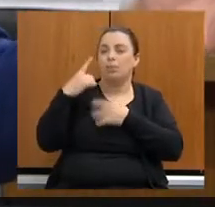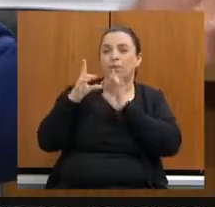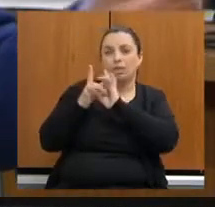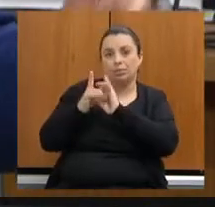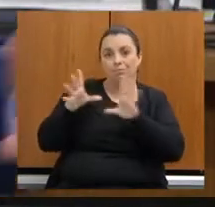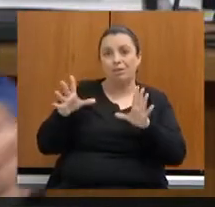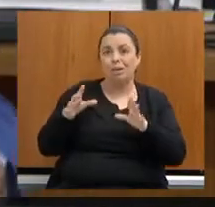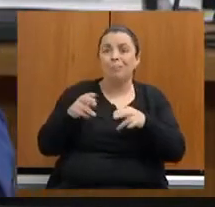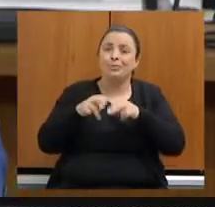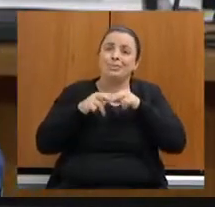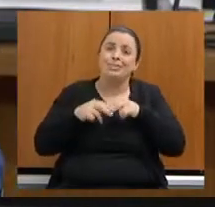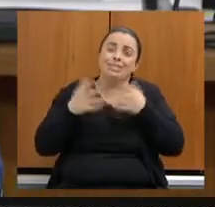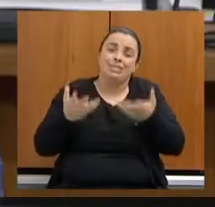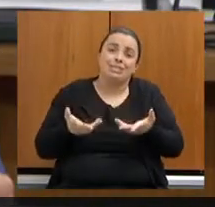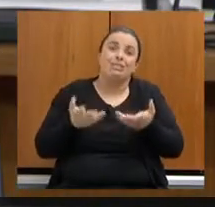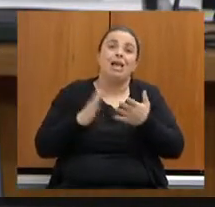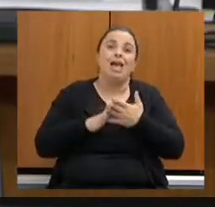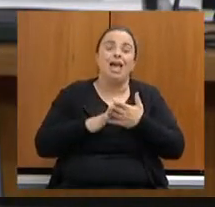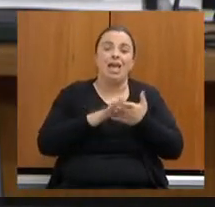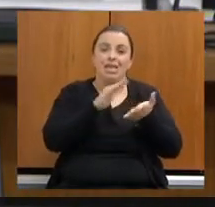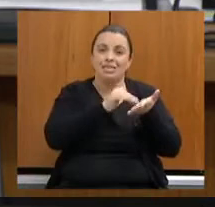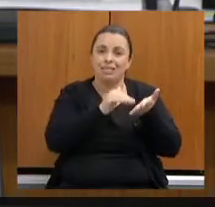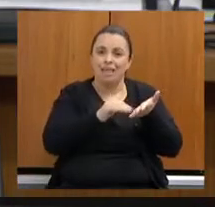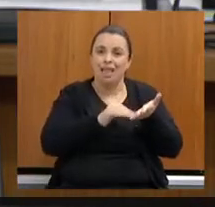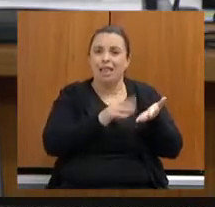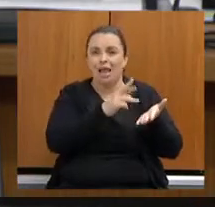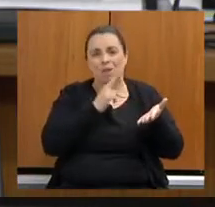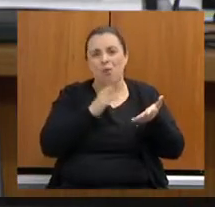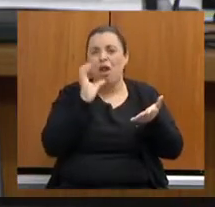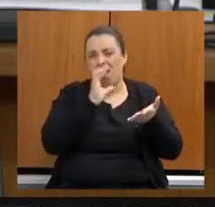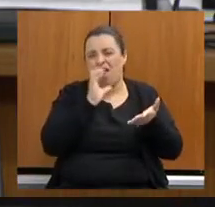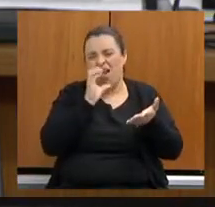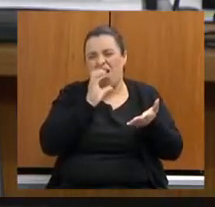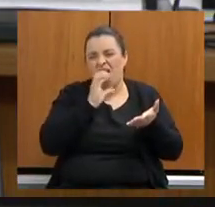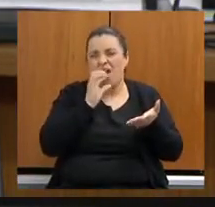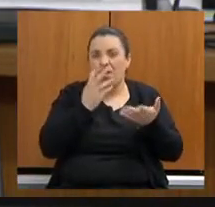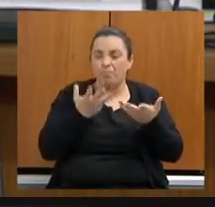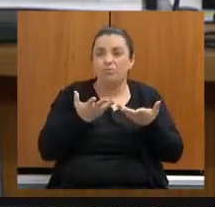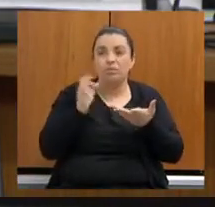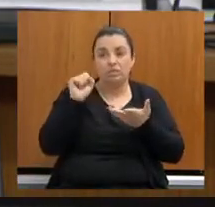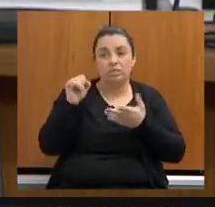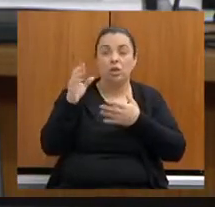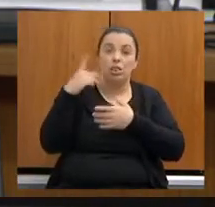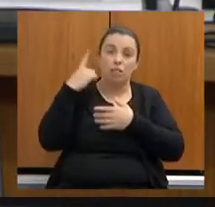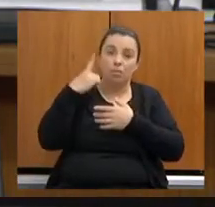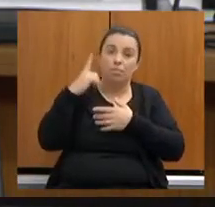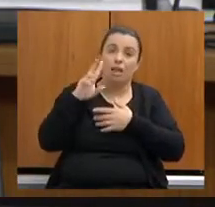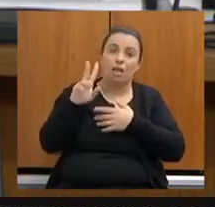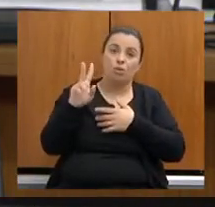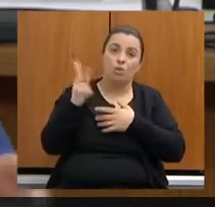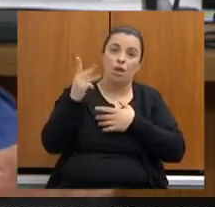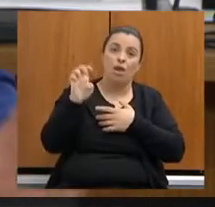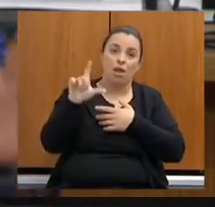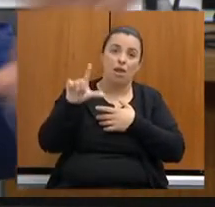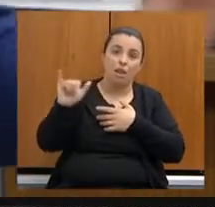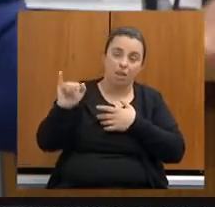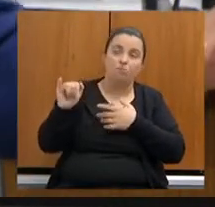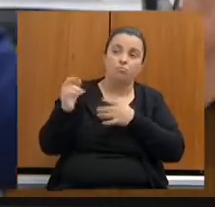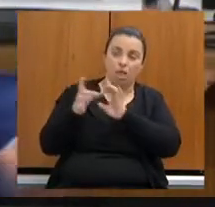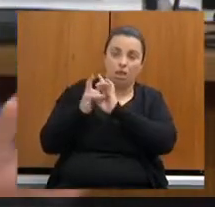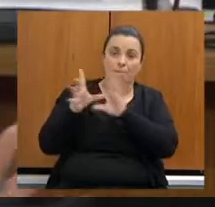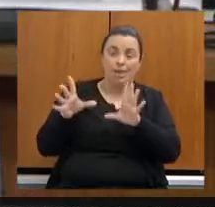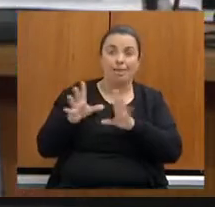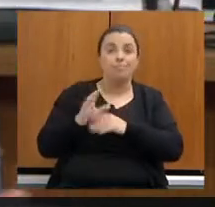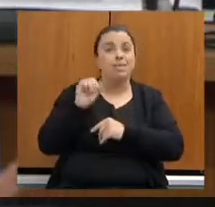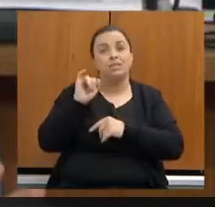ela também é uma coisa muito rápida secretária me responder Deputado ele é senão ela